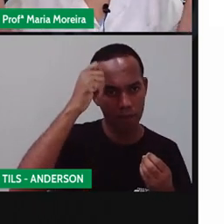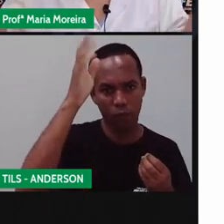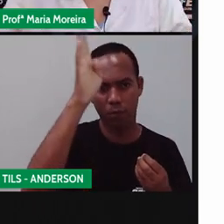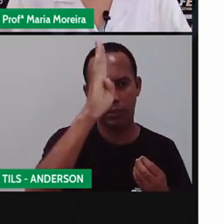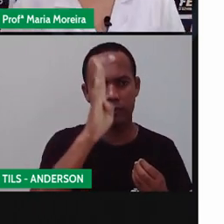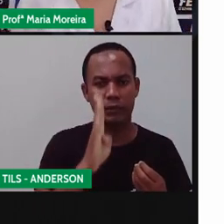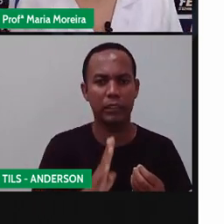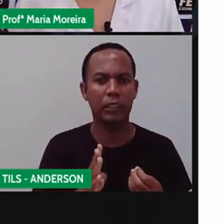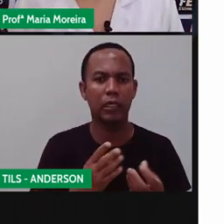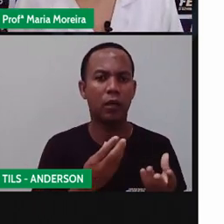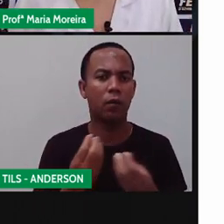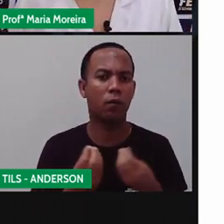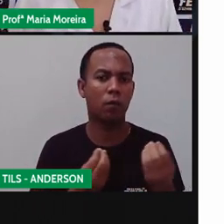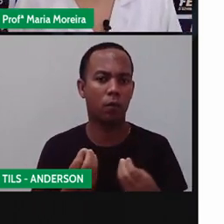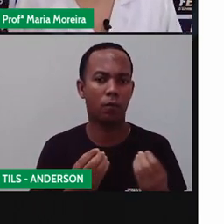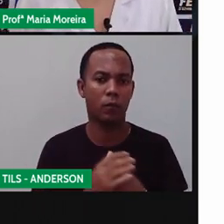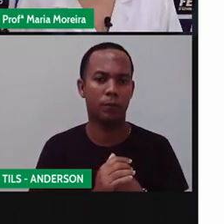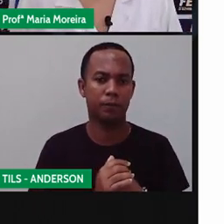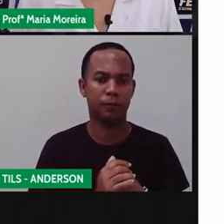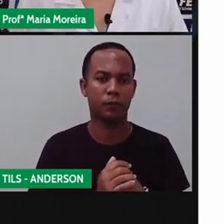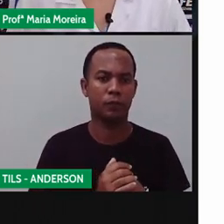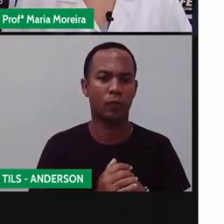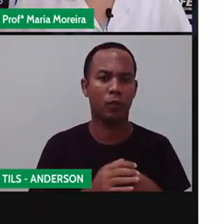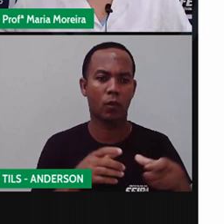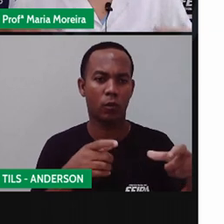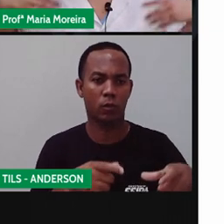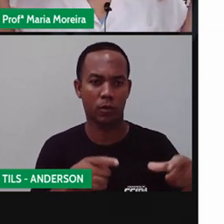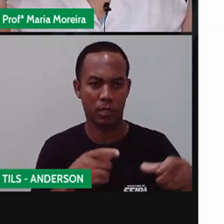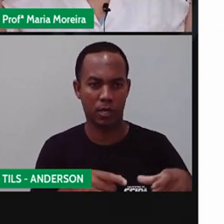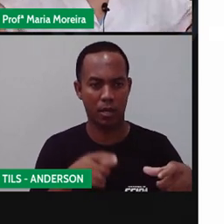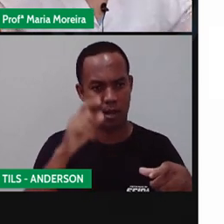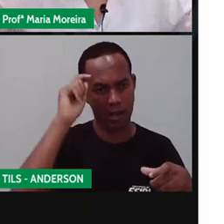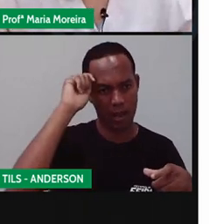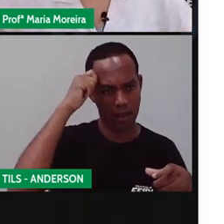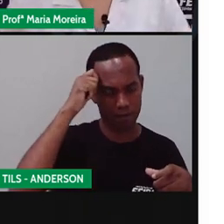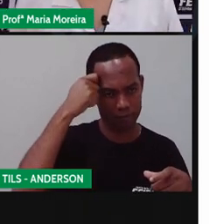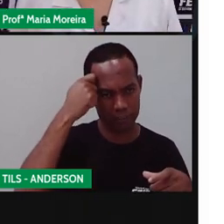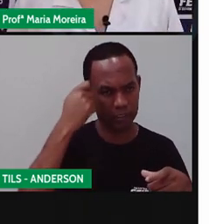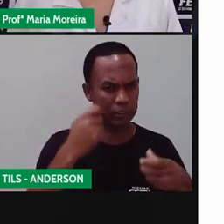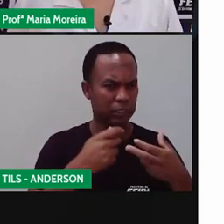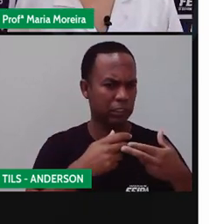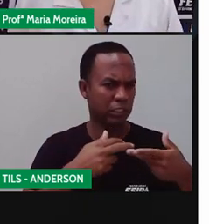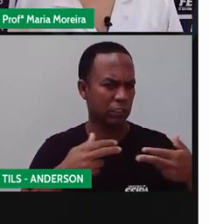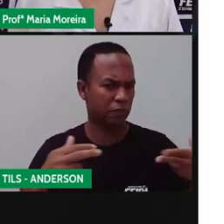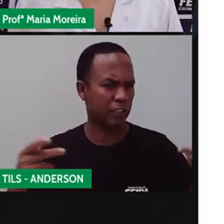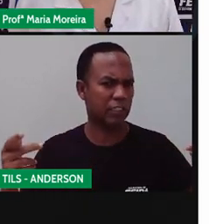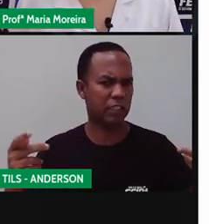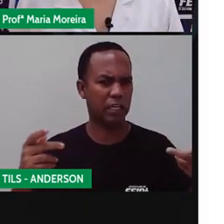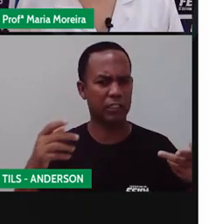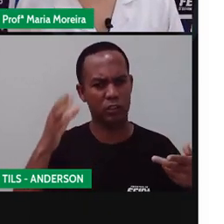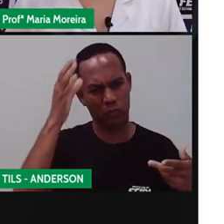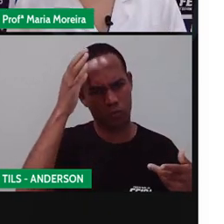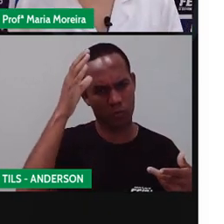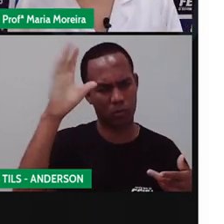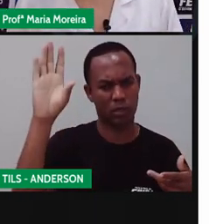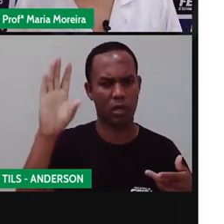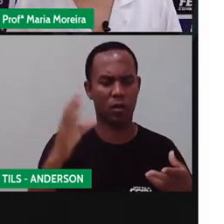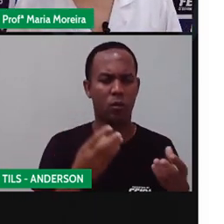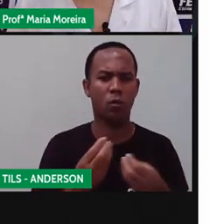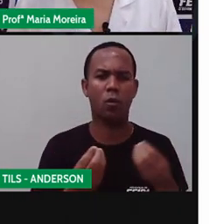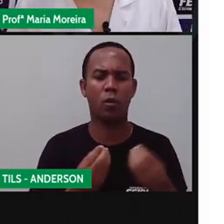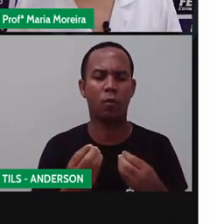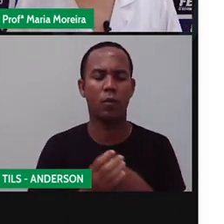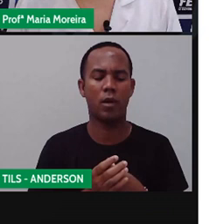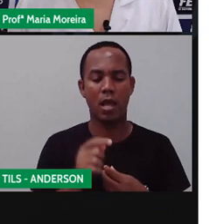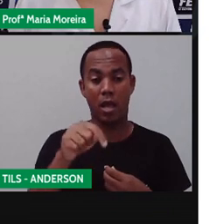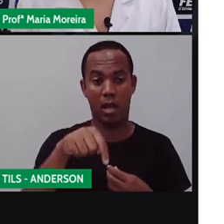a influência, né? Do continente africano, dessa diversidade cultural aí do continente africano aqui na